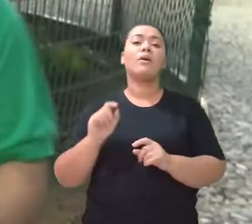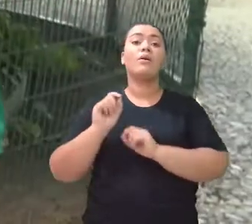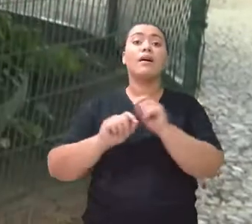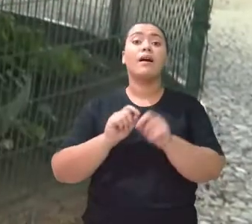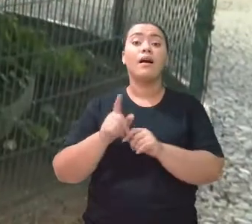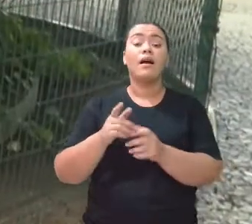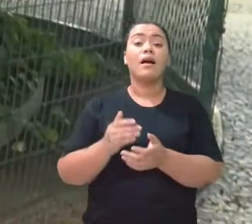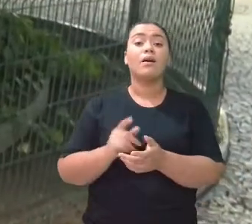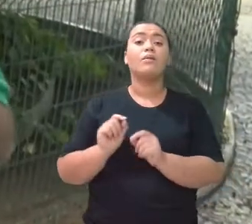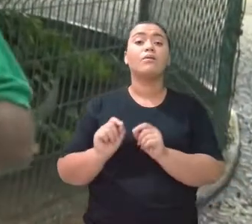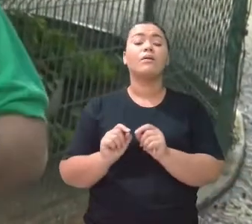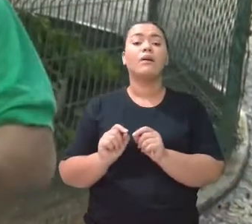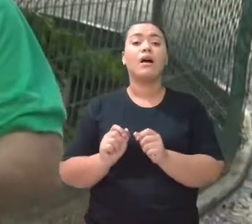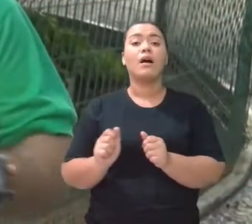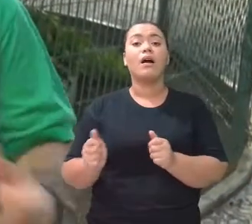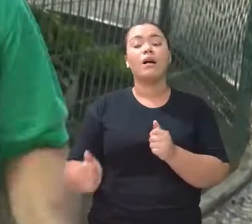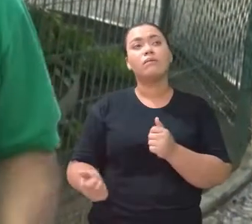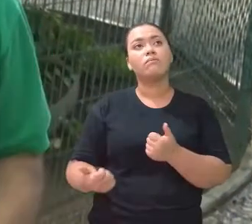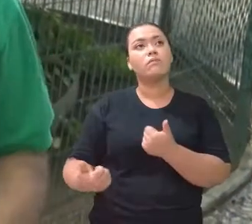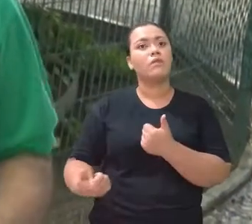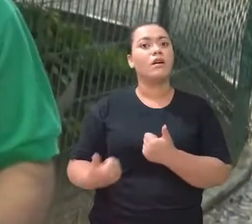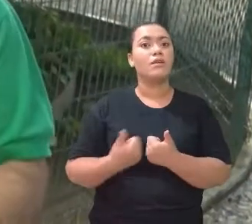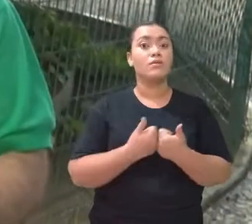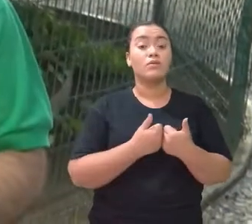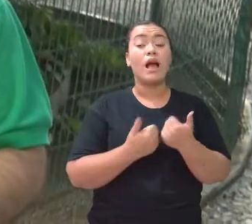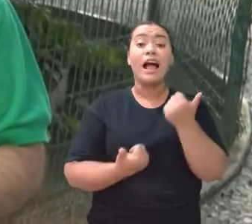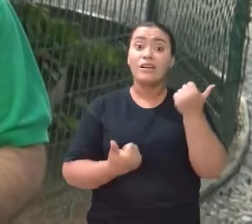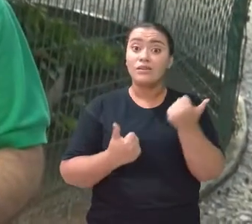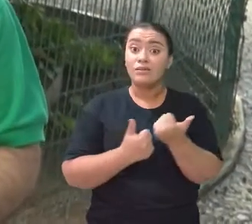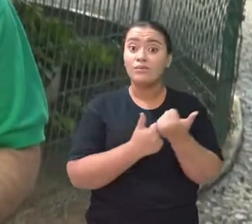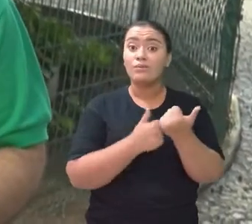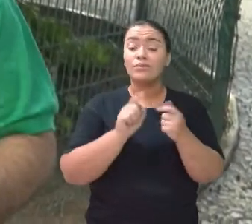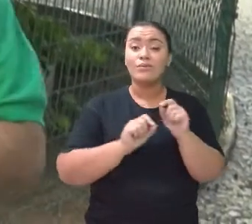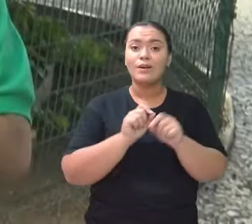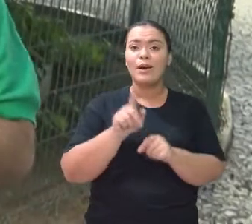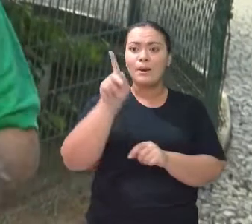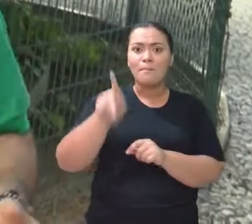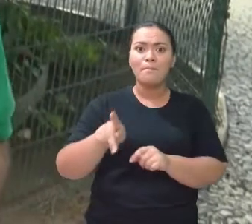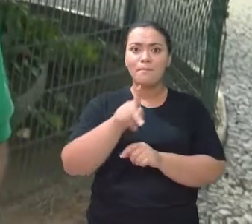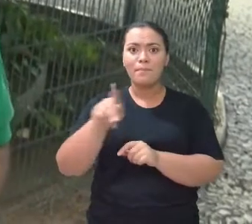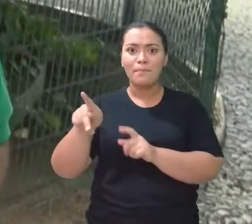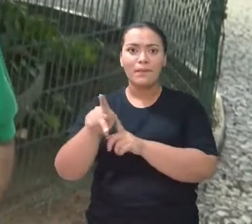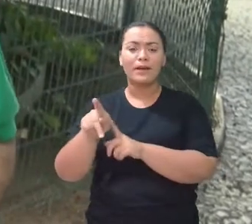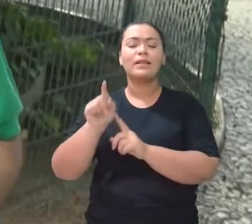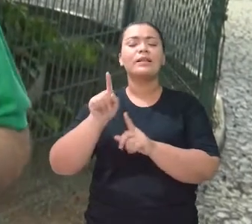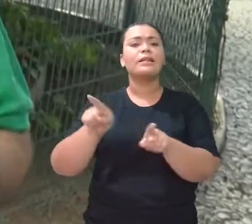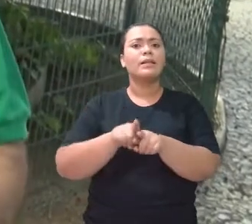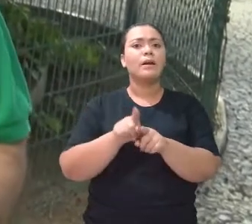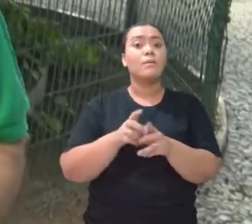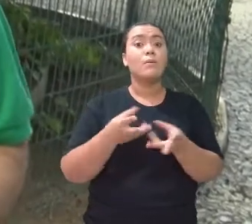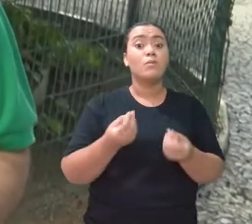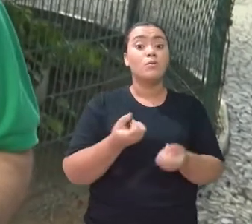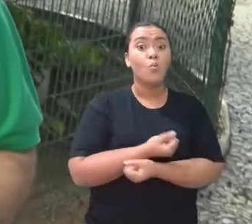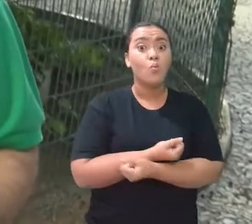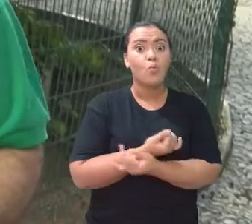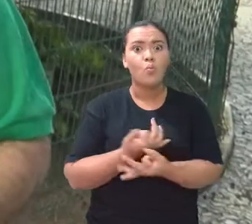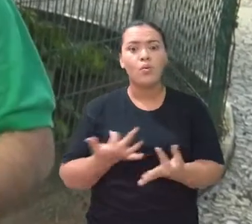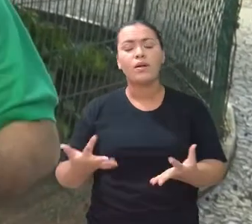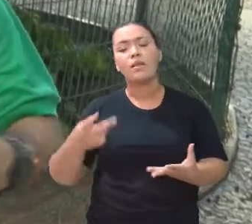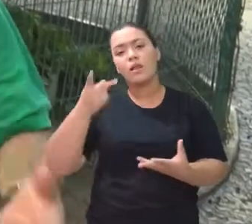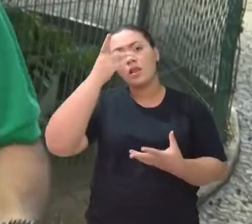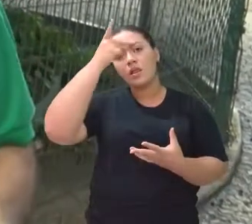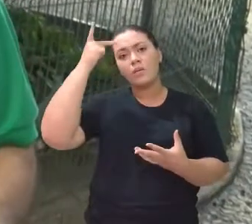a ajuda, né, de padres, né, da Igreja Católica, mas de uma grande quantidade de liberais daquele